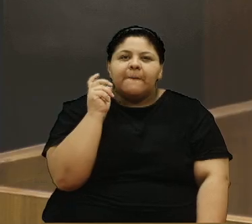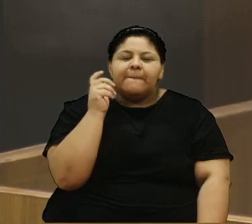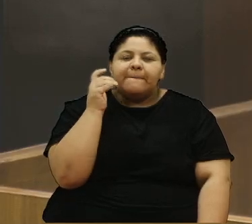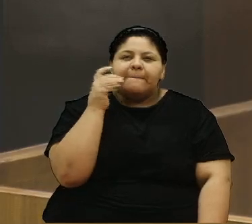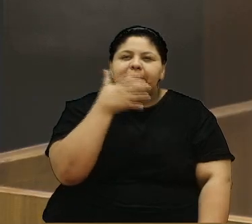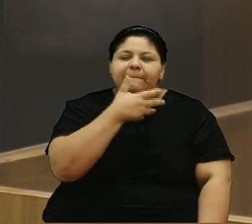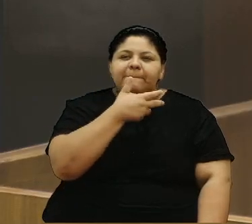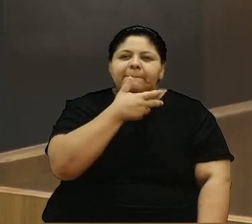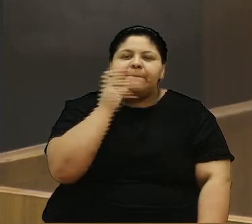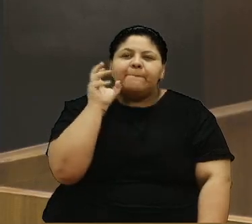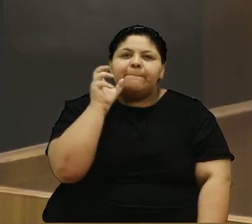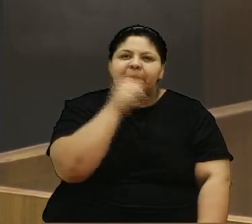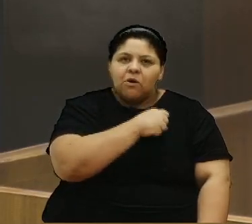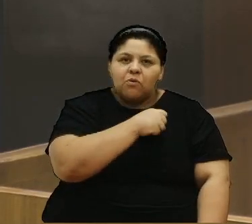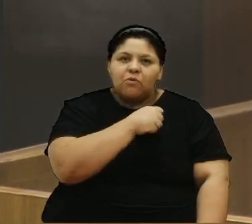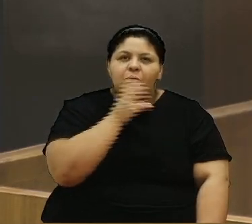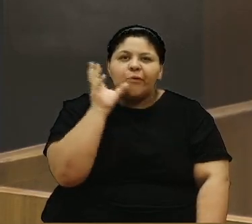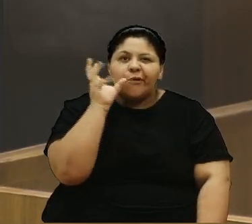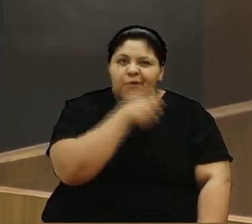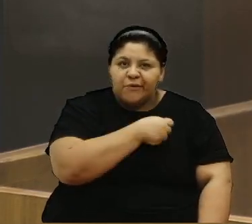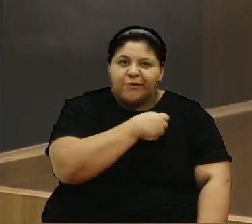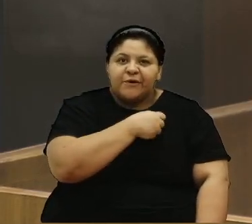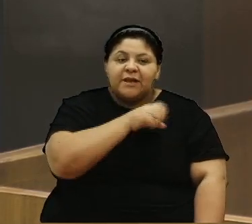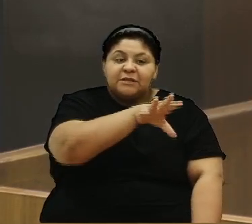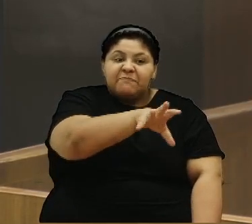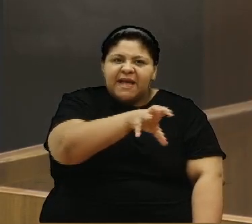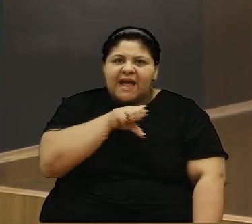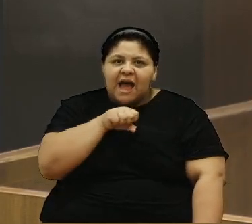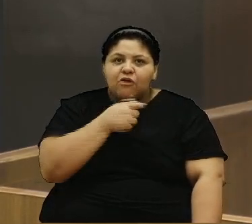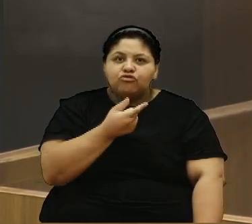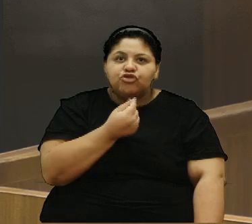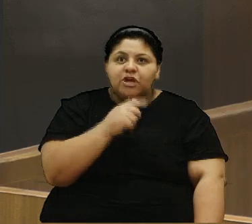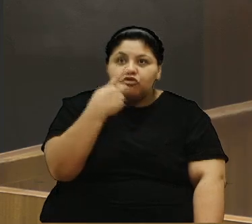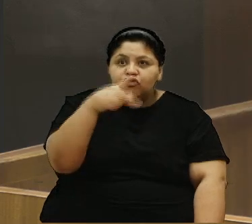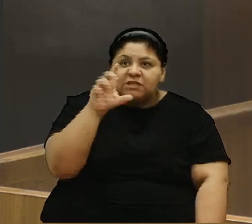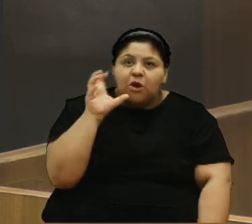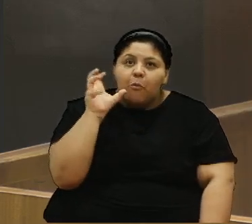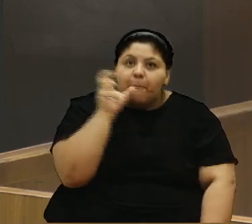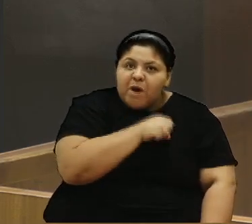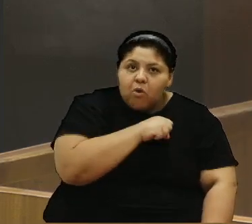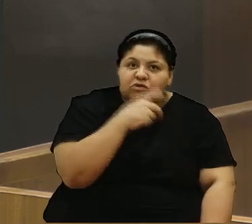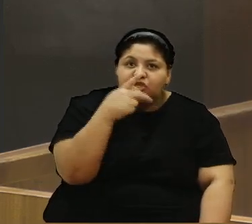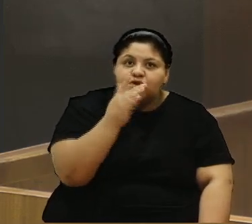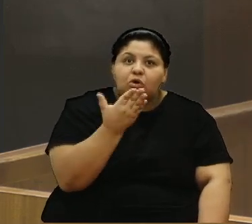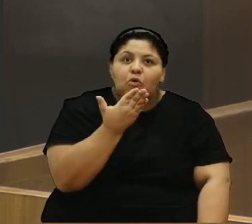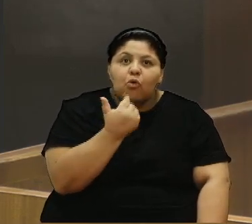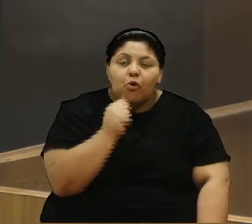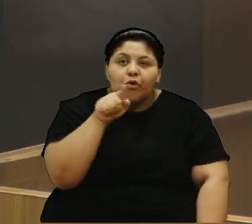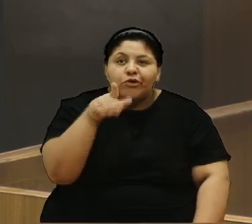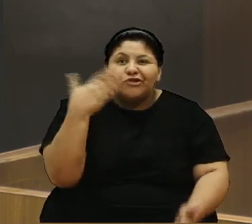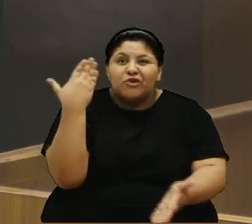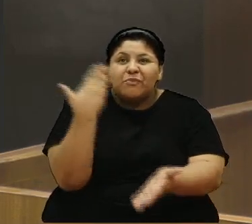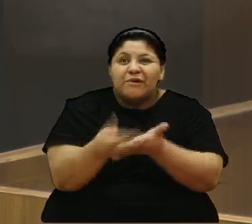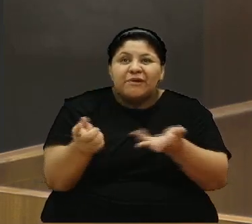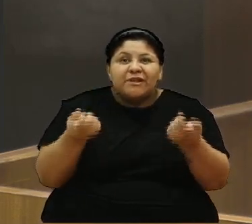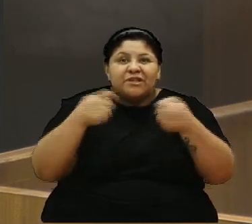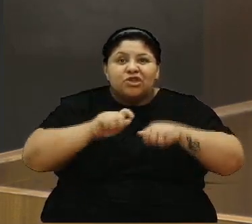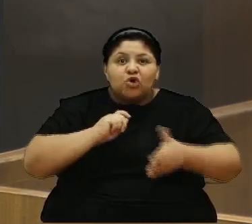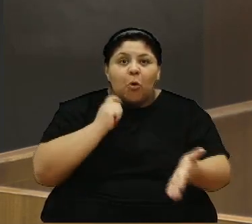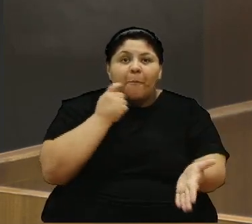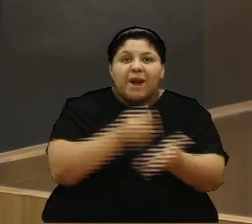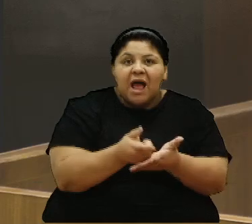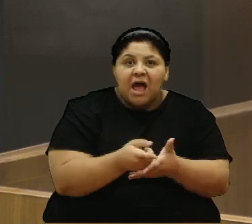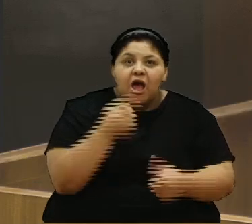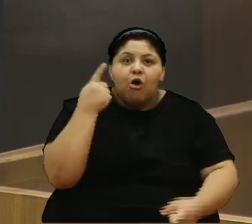do seu bolso o dinheiro do seu pão. O senhor perdeu a sua capacidade de compra